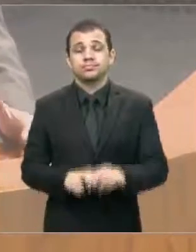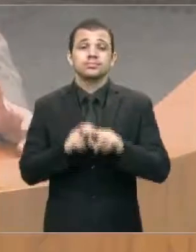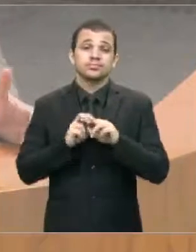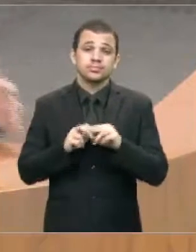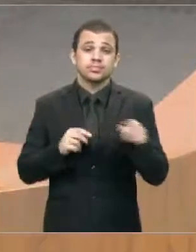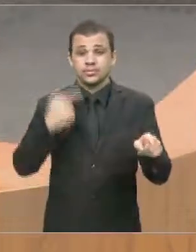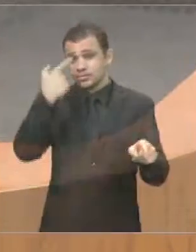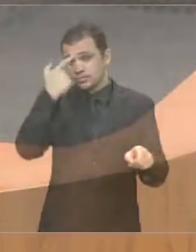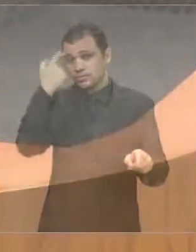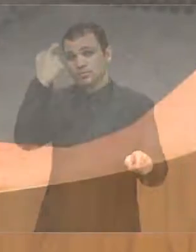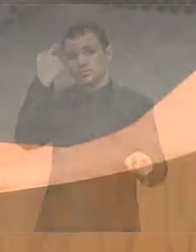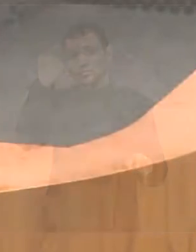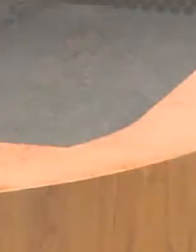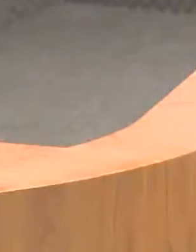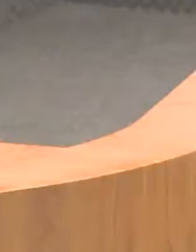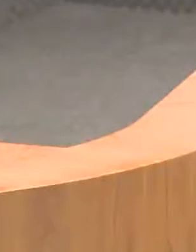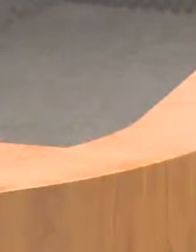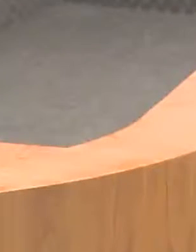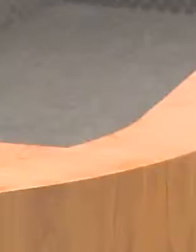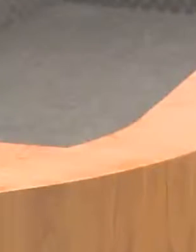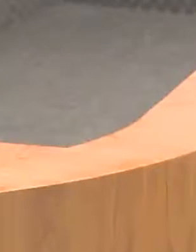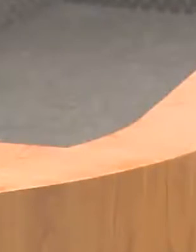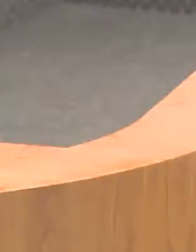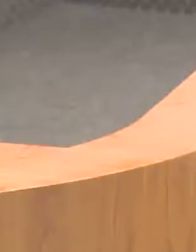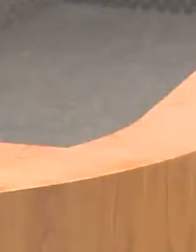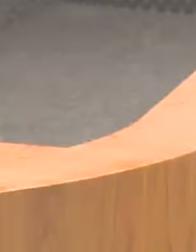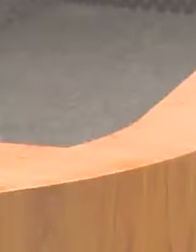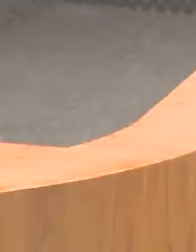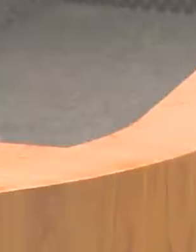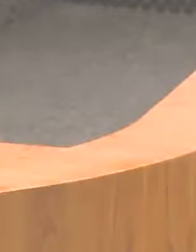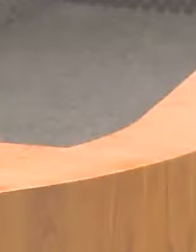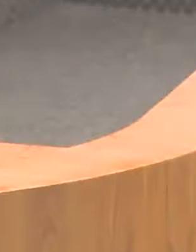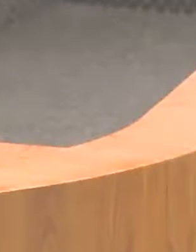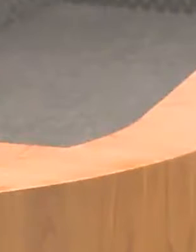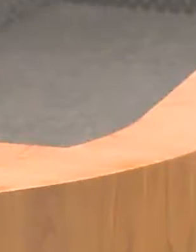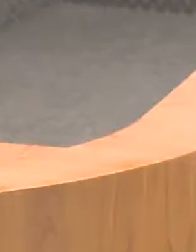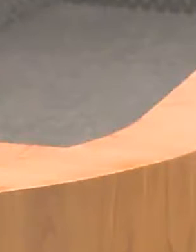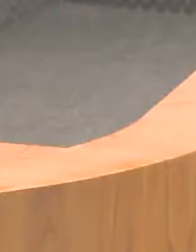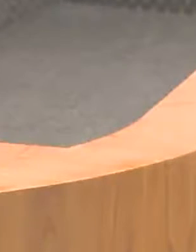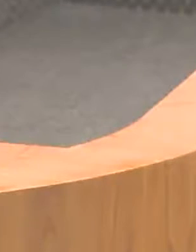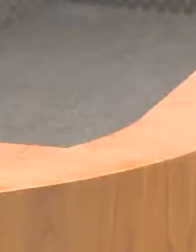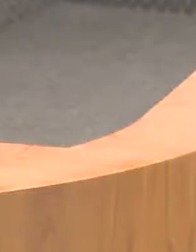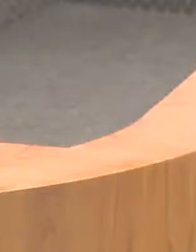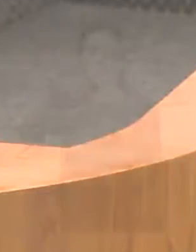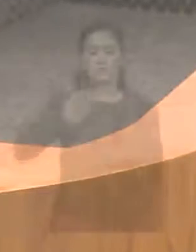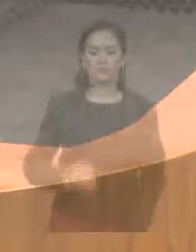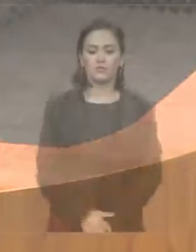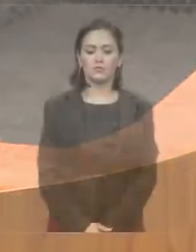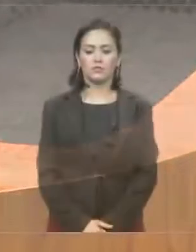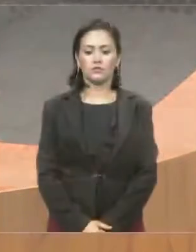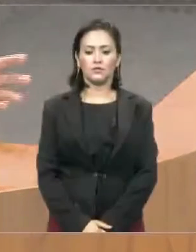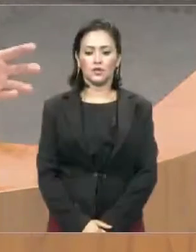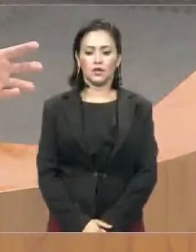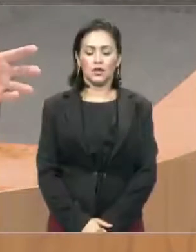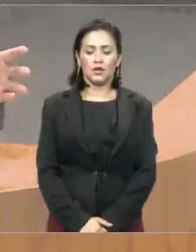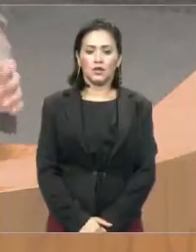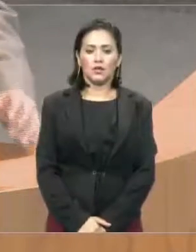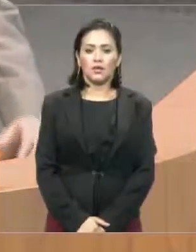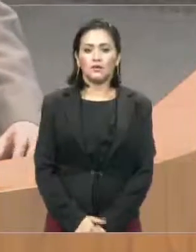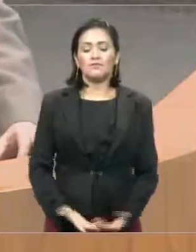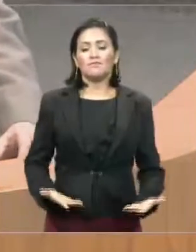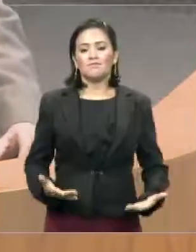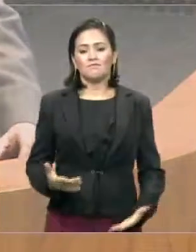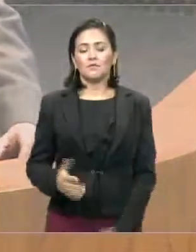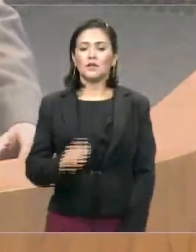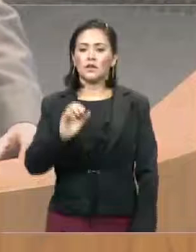o tiro tinha sido na cabeça e ele não teve a menor chance de recuperação. Portanto, perdemos o